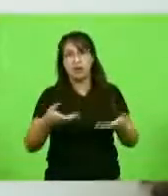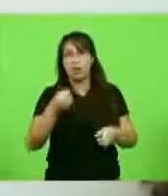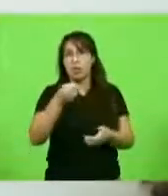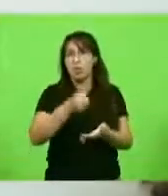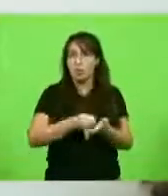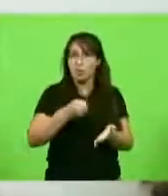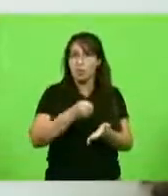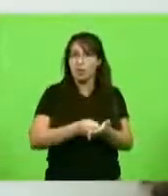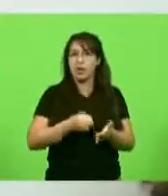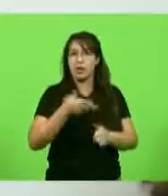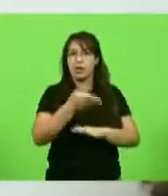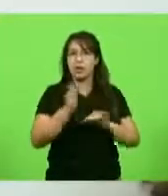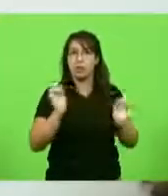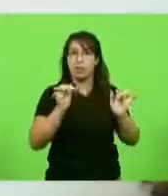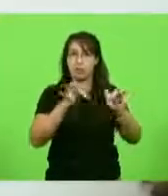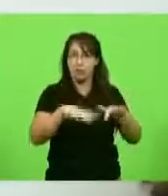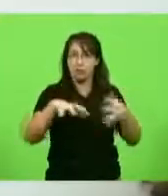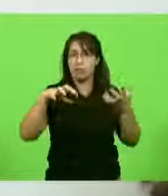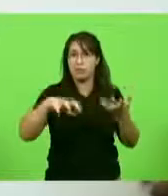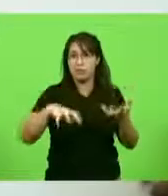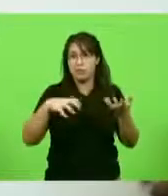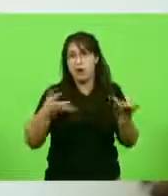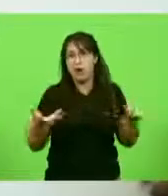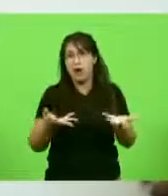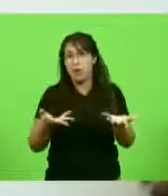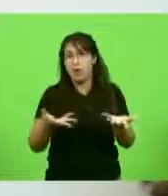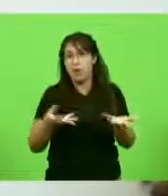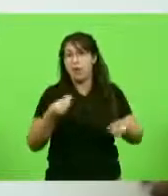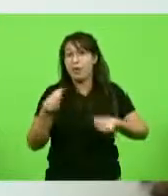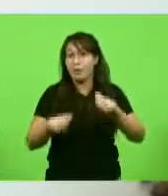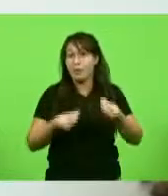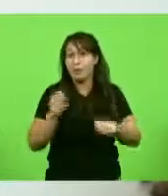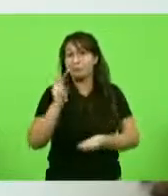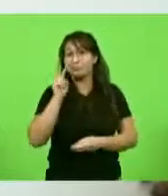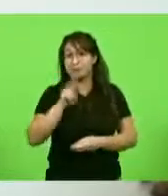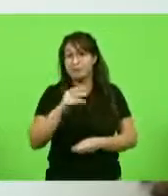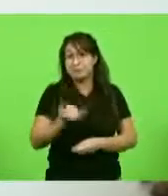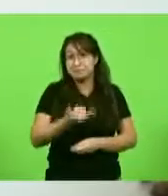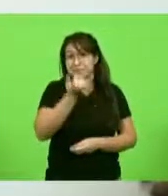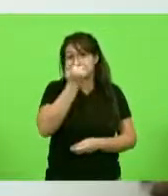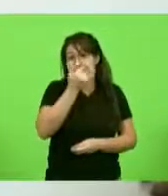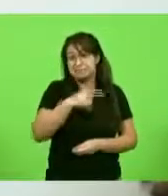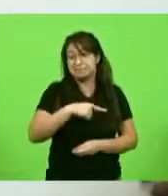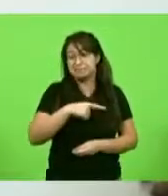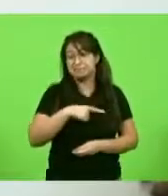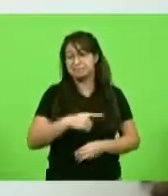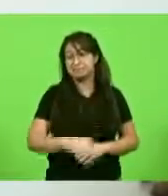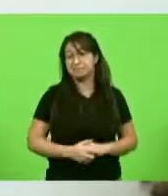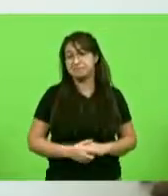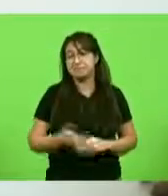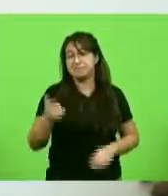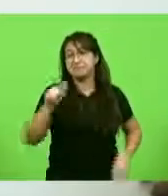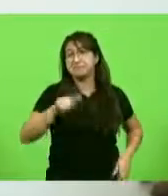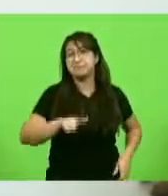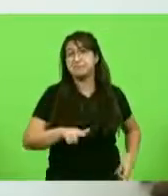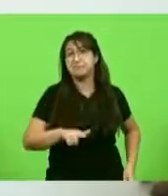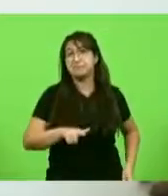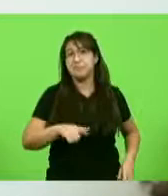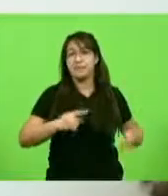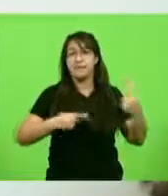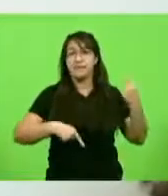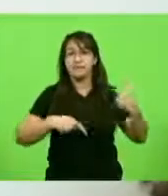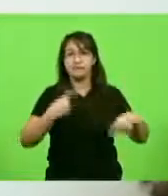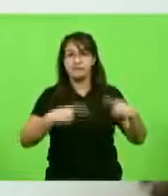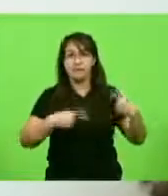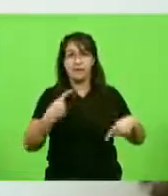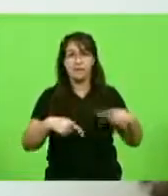Brasília. Agora a gente paga a conta. Eu quero terminar aqui dizendo, deputado Mauro, nós fizemos o debate na bancada do